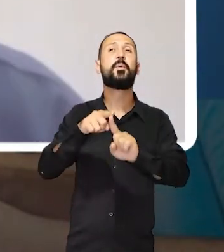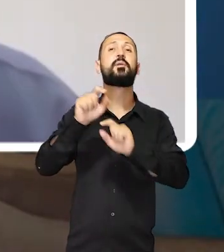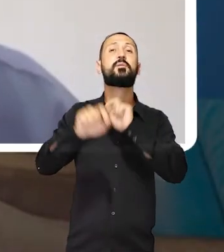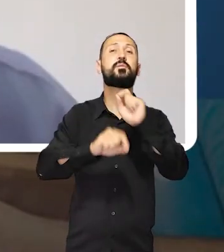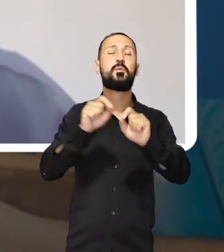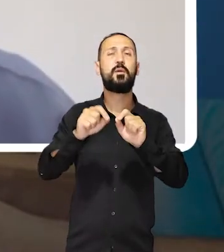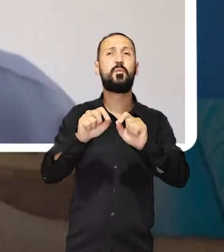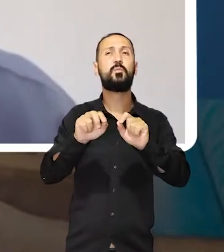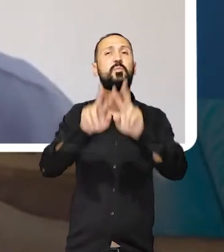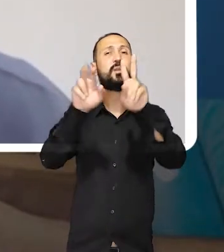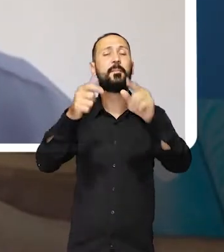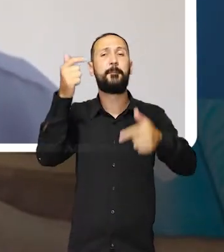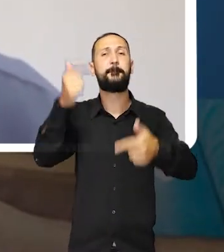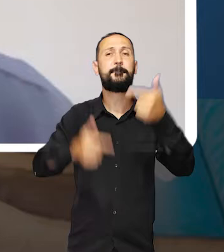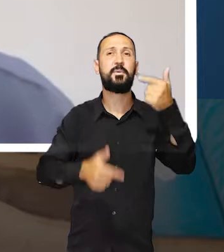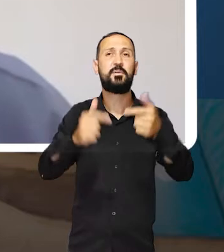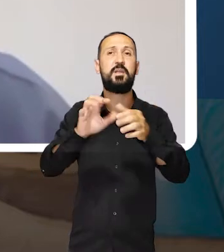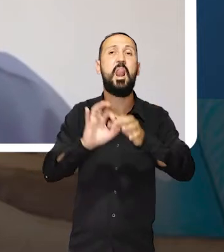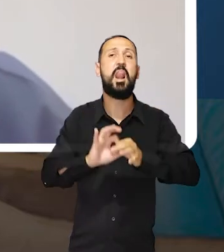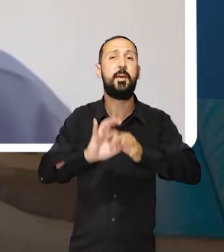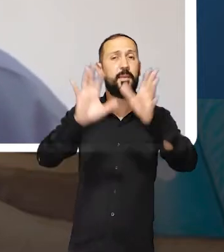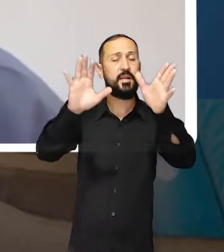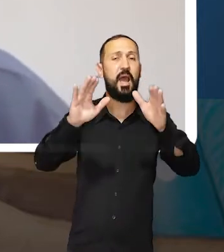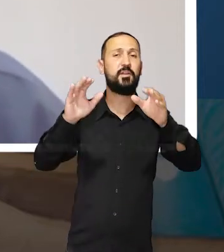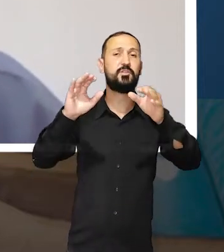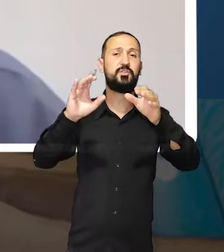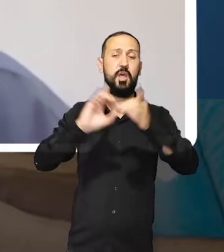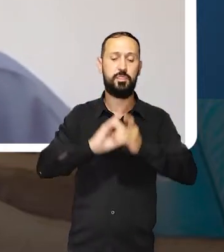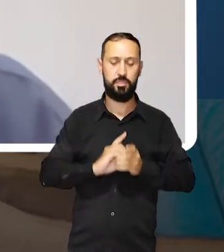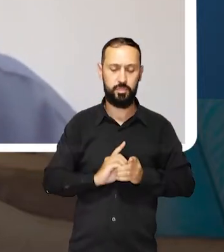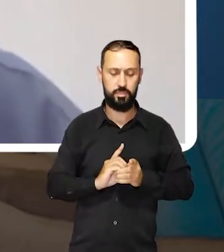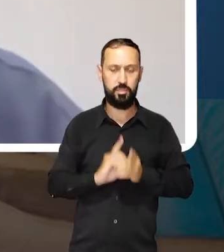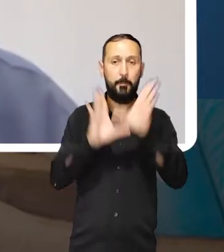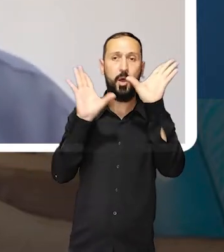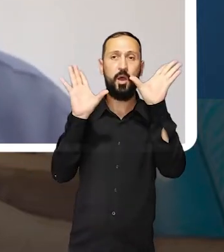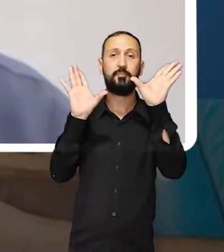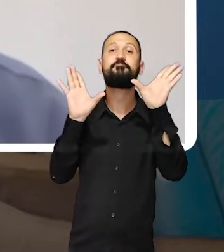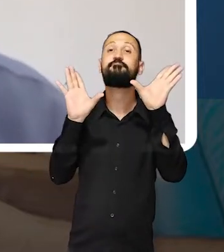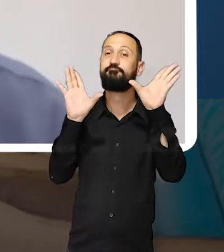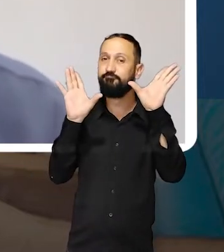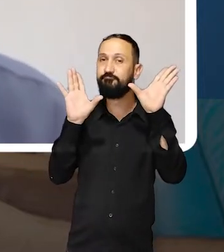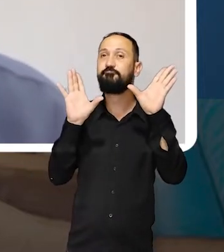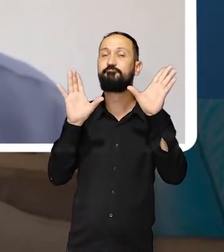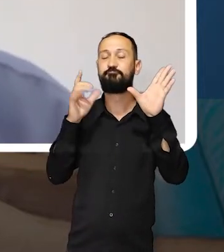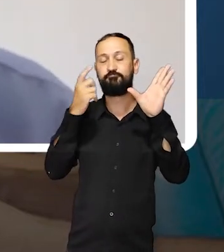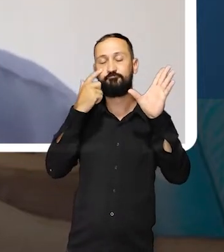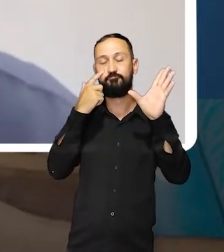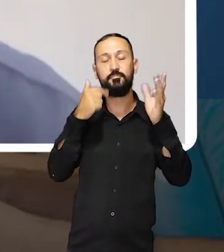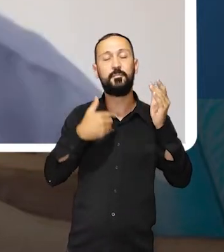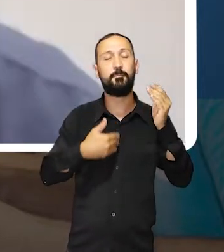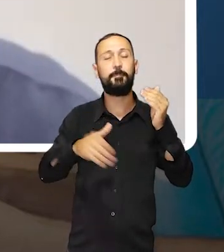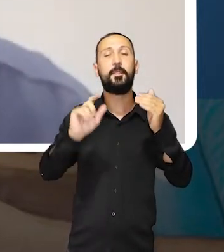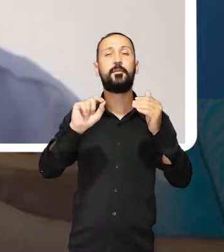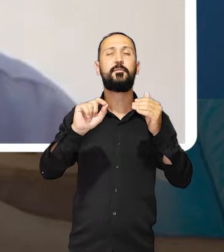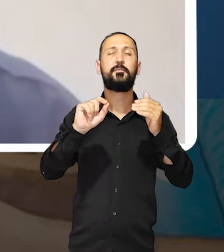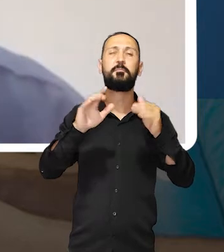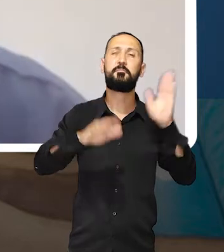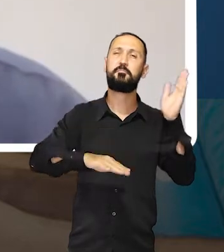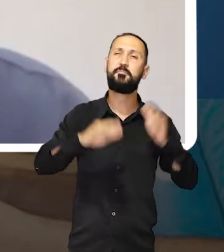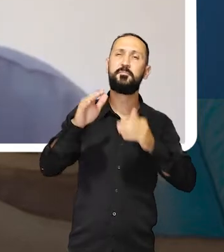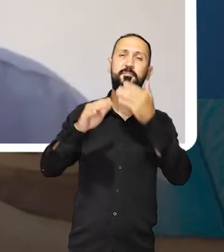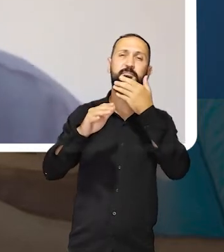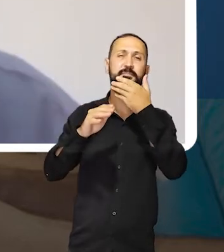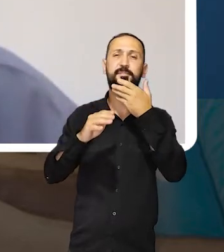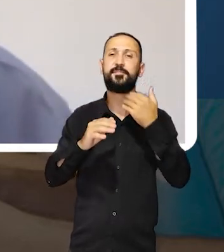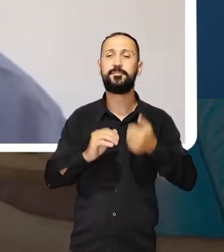com finalidades quase políticas, né, de liberdade democrática, etc. Mas ela foi